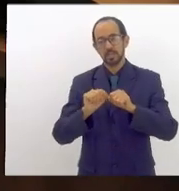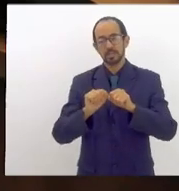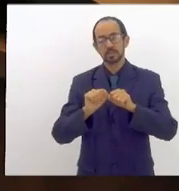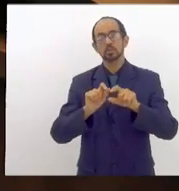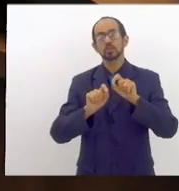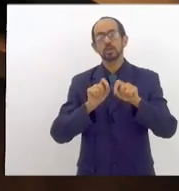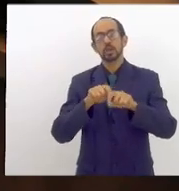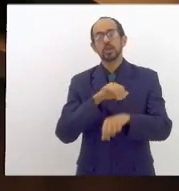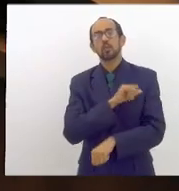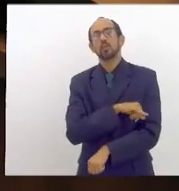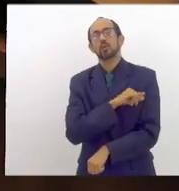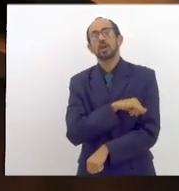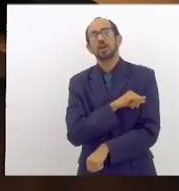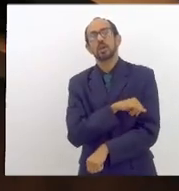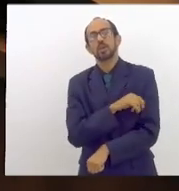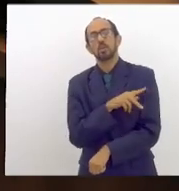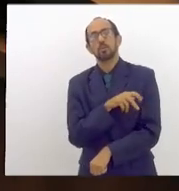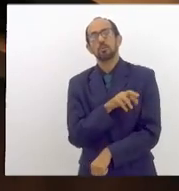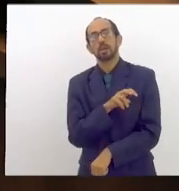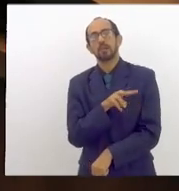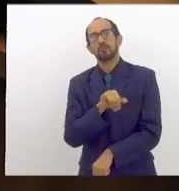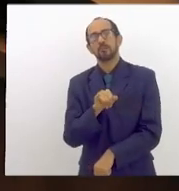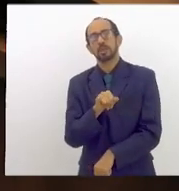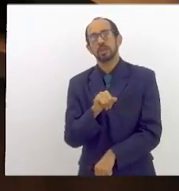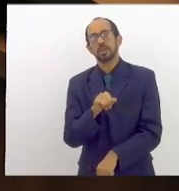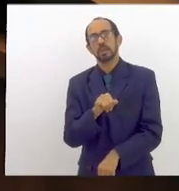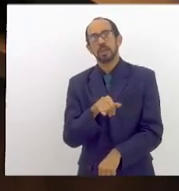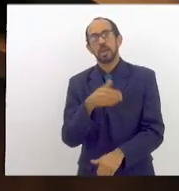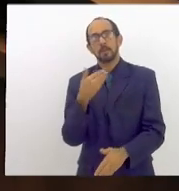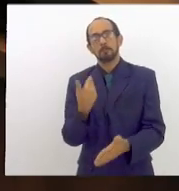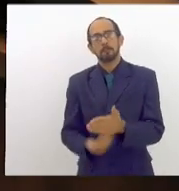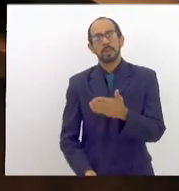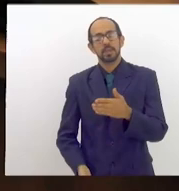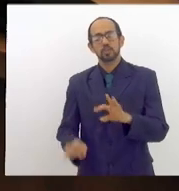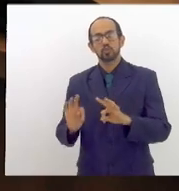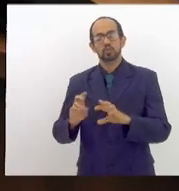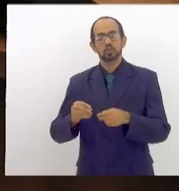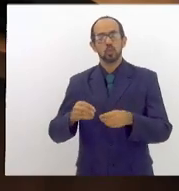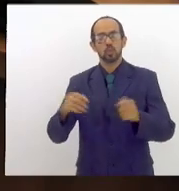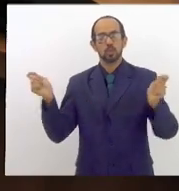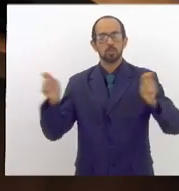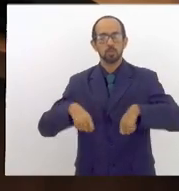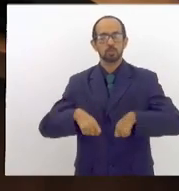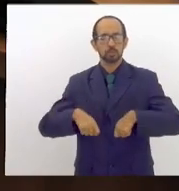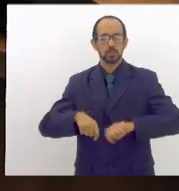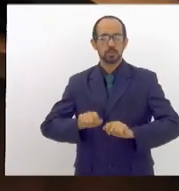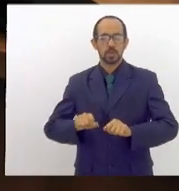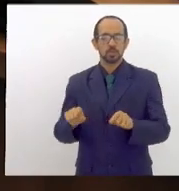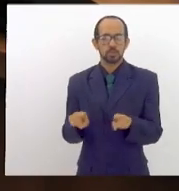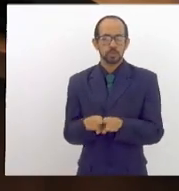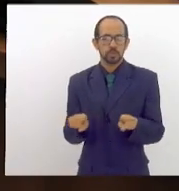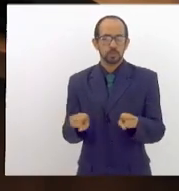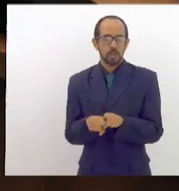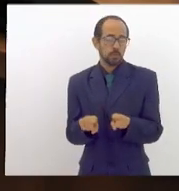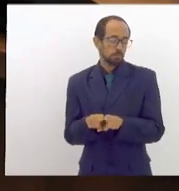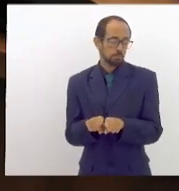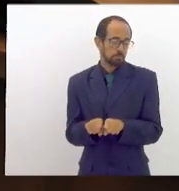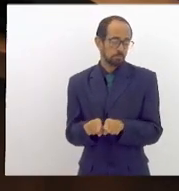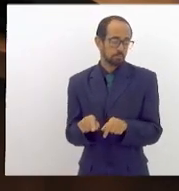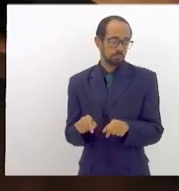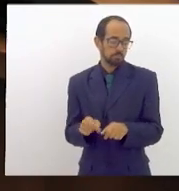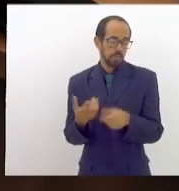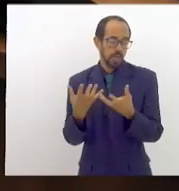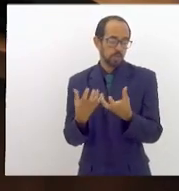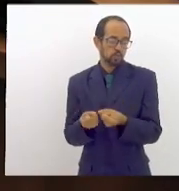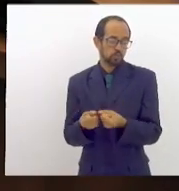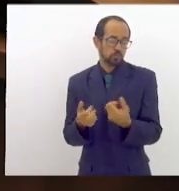Previdência perdesse toda a possibilidade de também honrar os seus compromissos